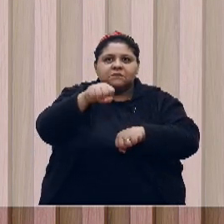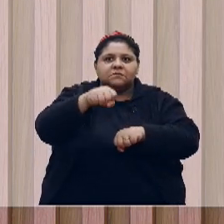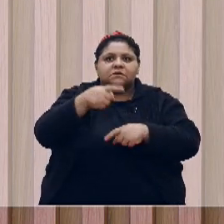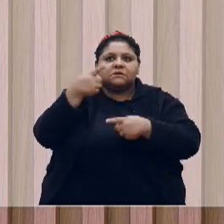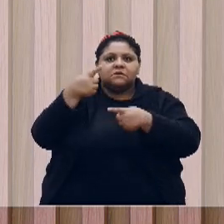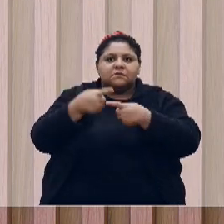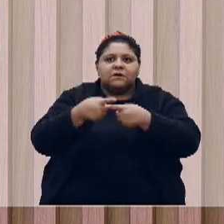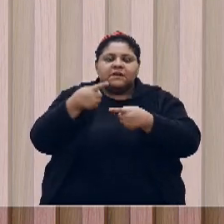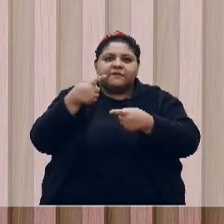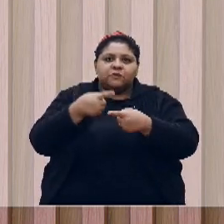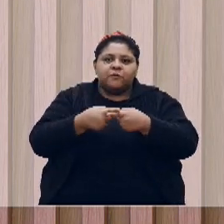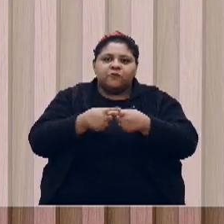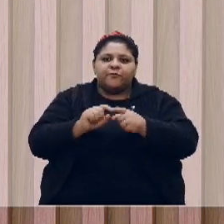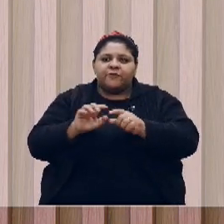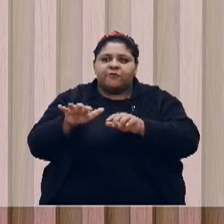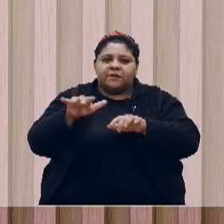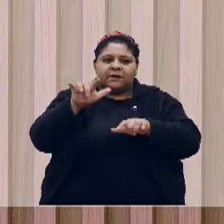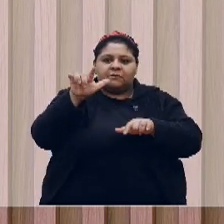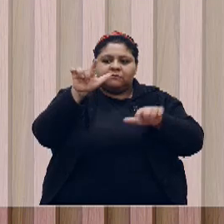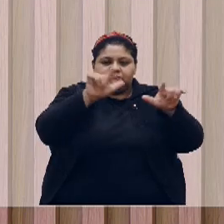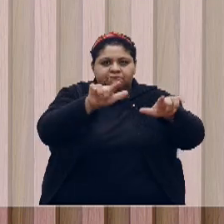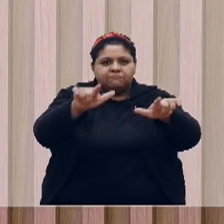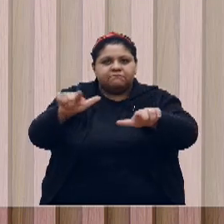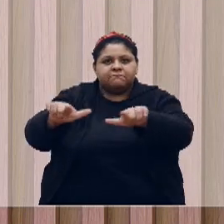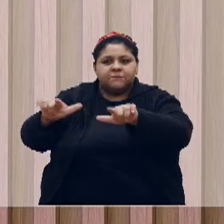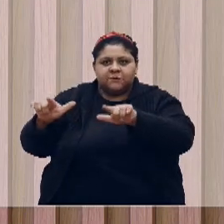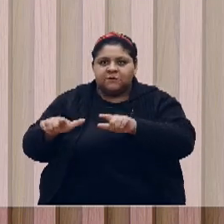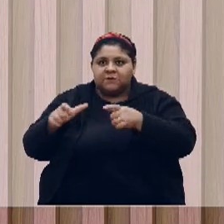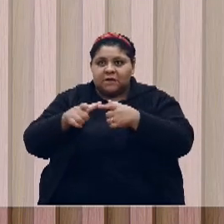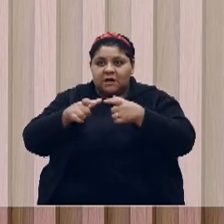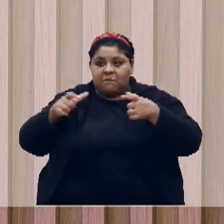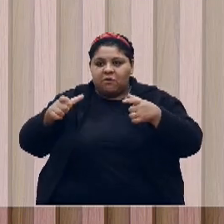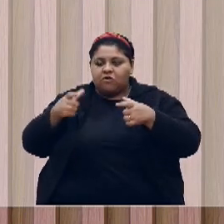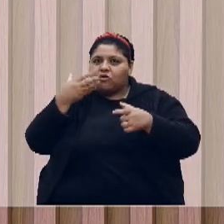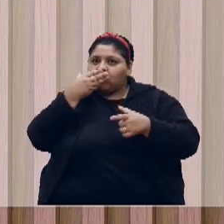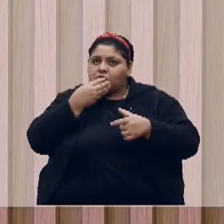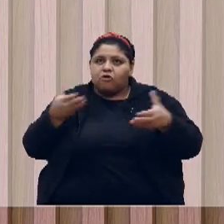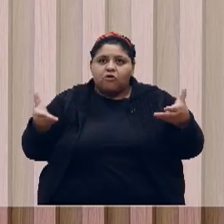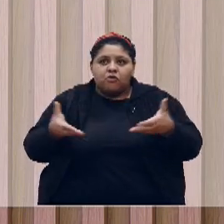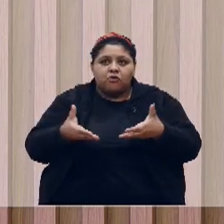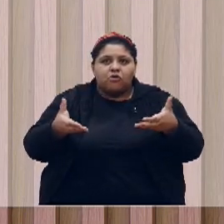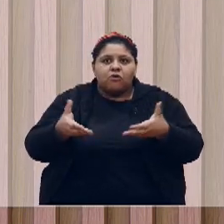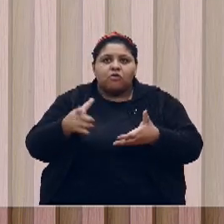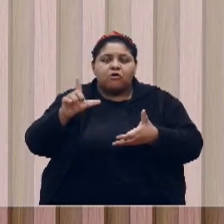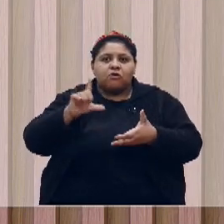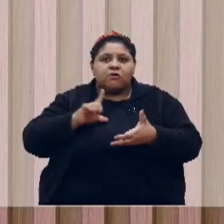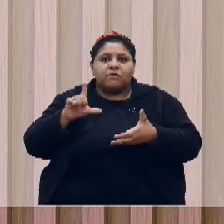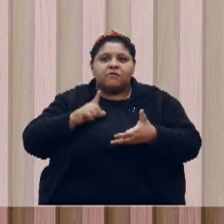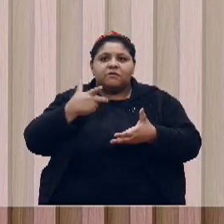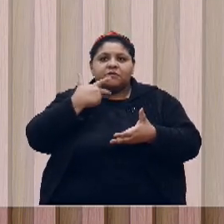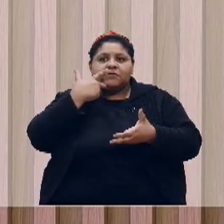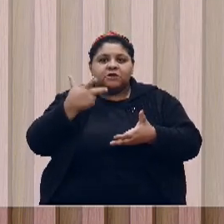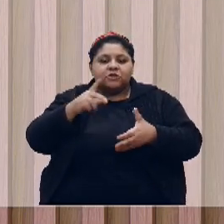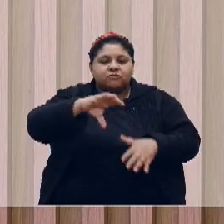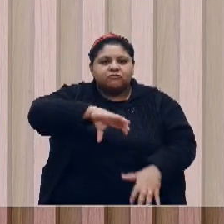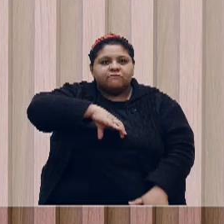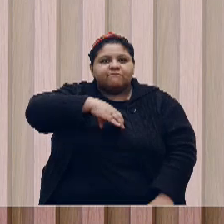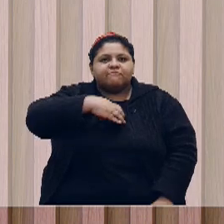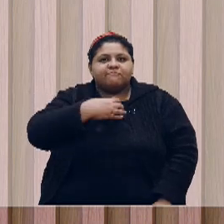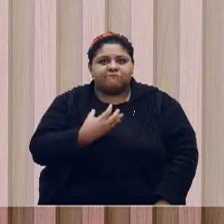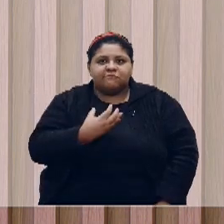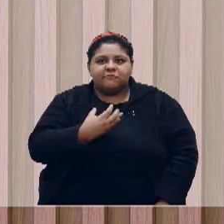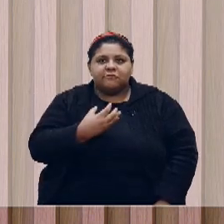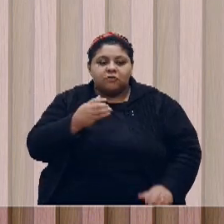ainda em algumas áreas sejam ocupadas na sua maioria por homens, hoje nós queremos destacar a coragem e